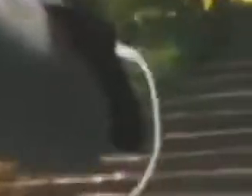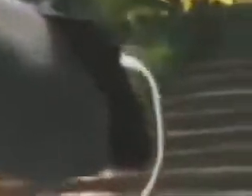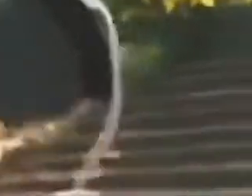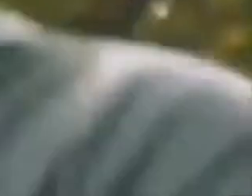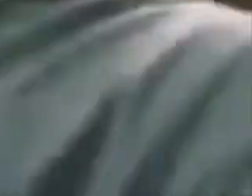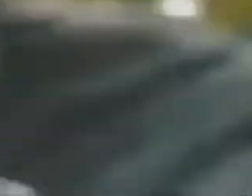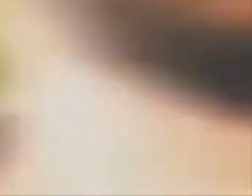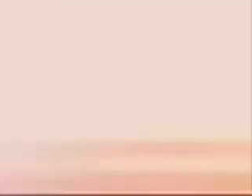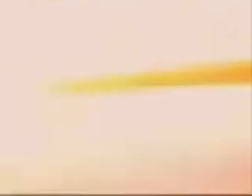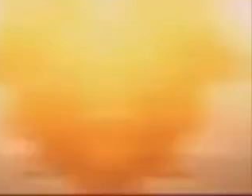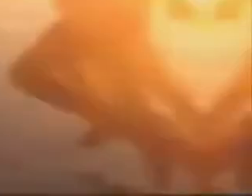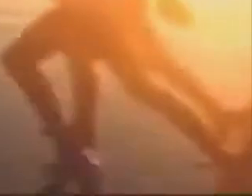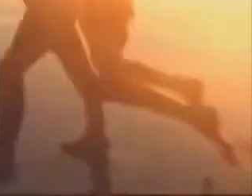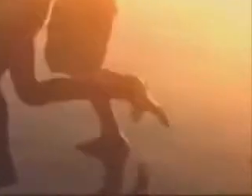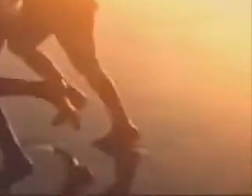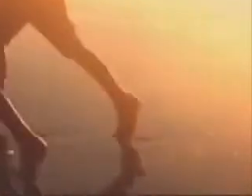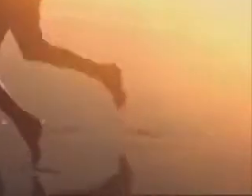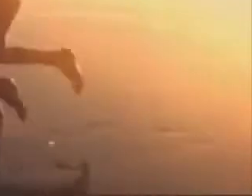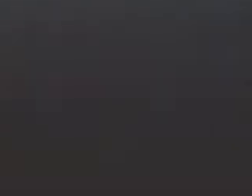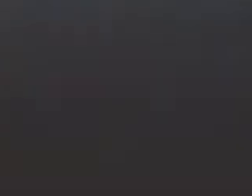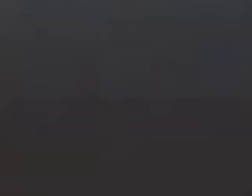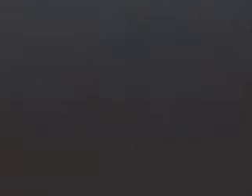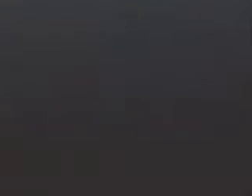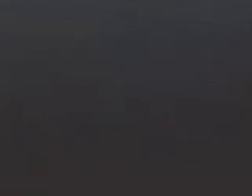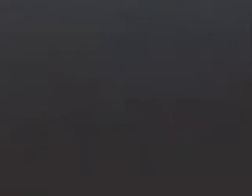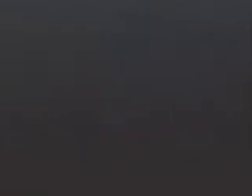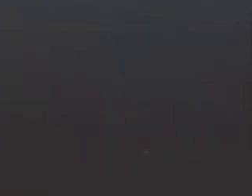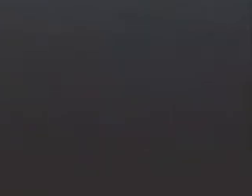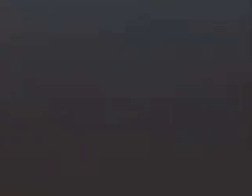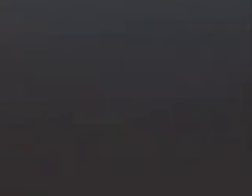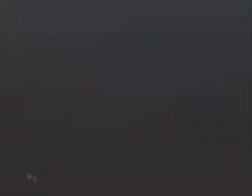é ir na direção de um caminho ainda desconhecido.